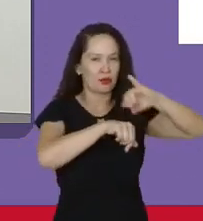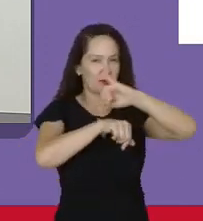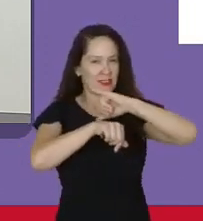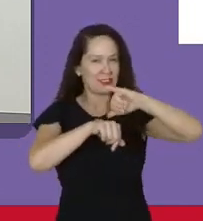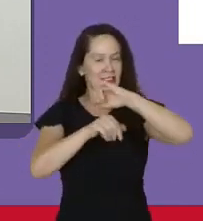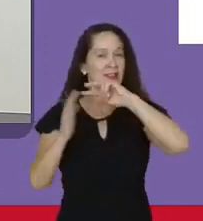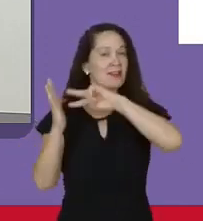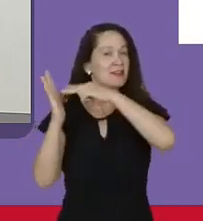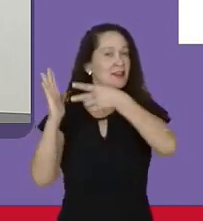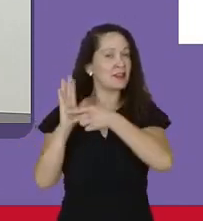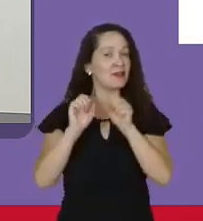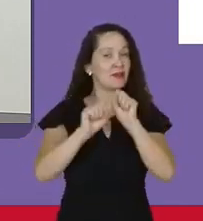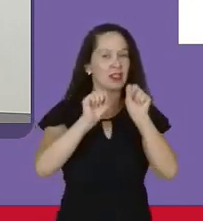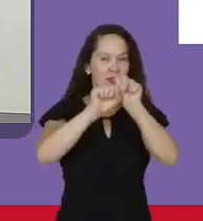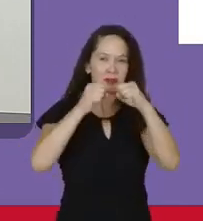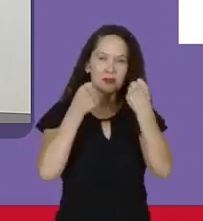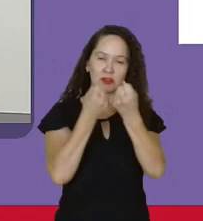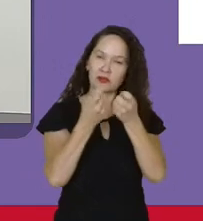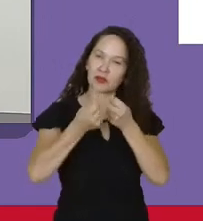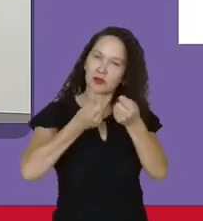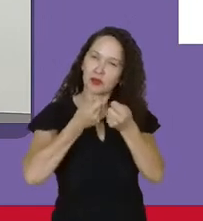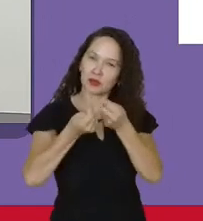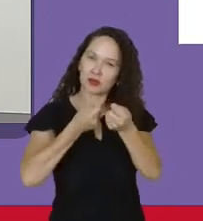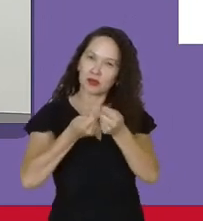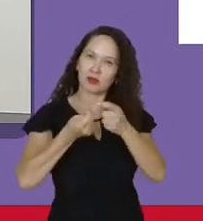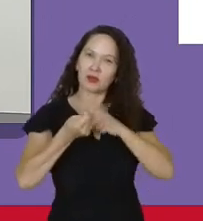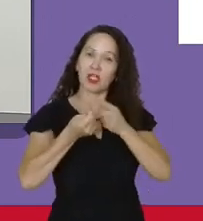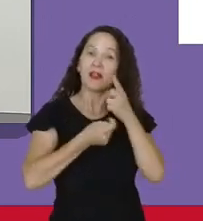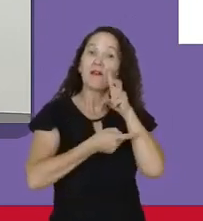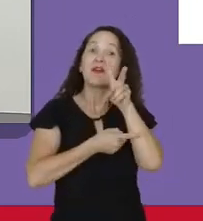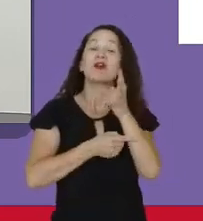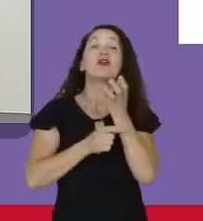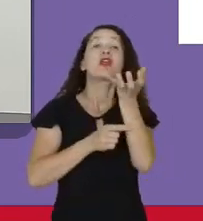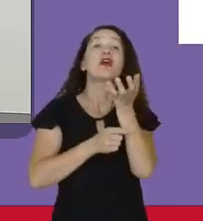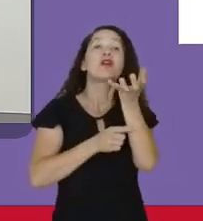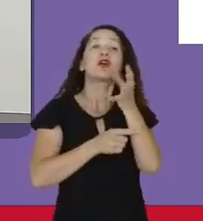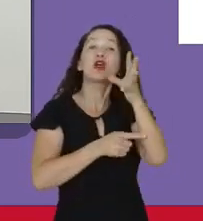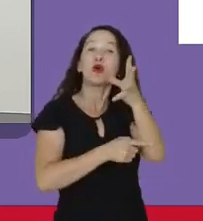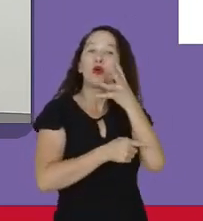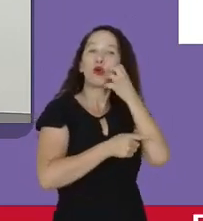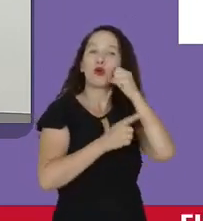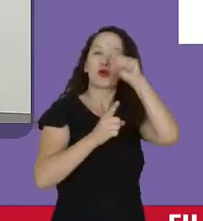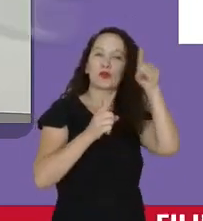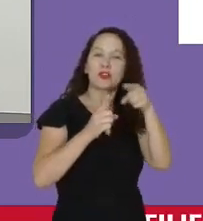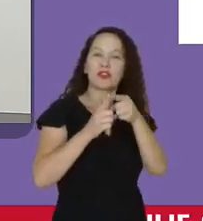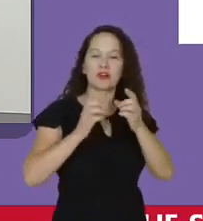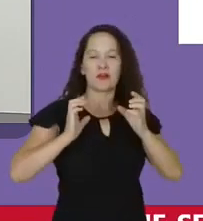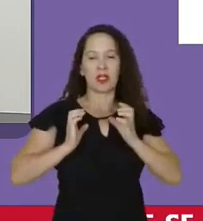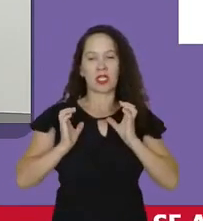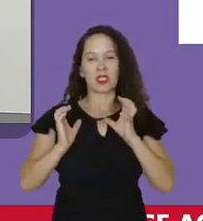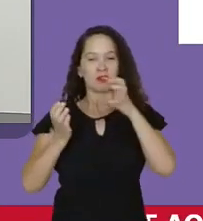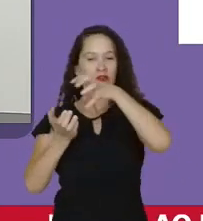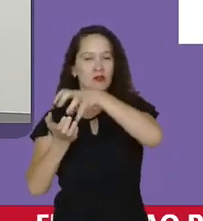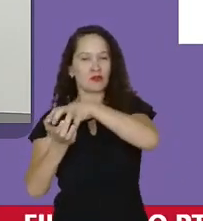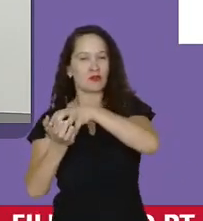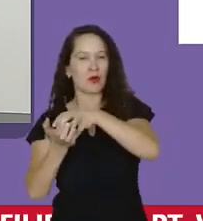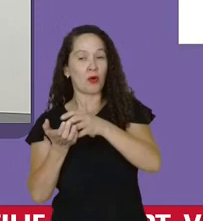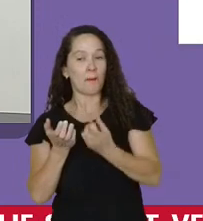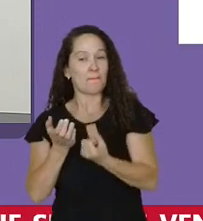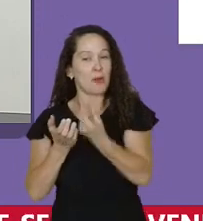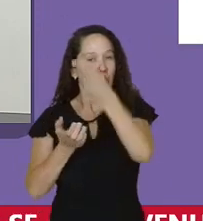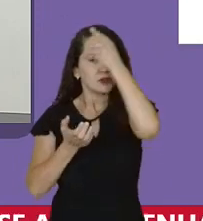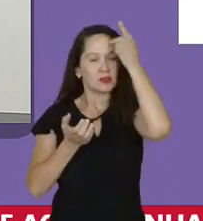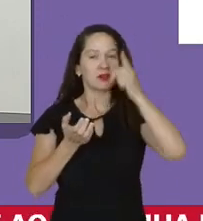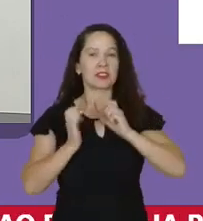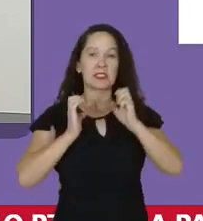capitalismo? O capitalismo é um sistema econômico no qual visa lucro, né? Ou seja, concentração de riqueza na mão de